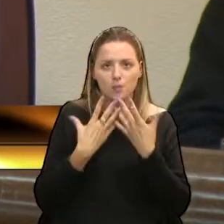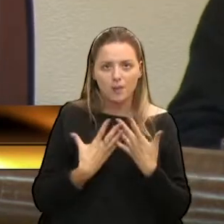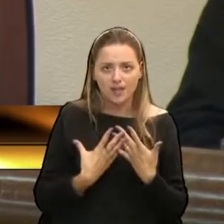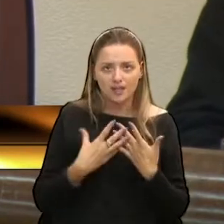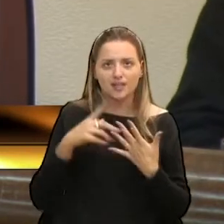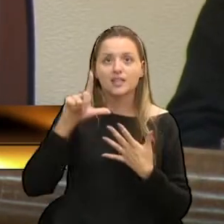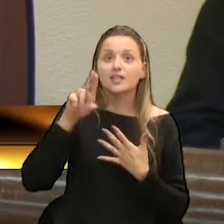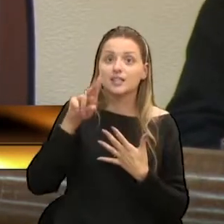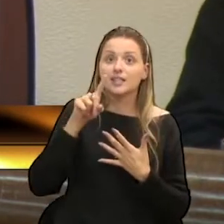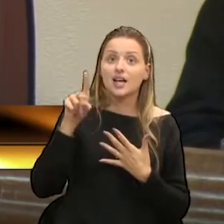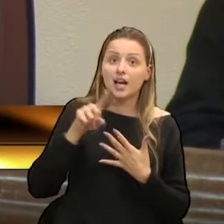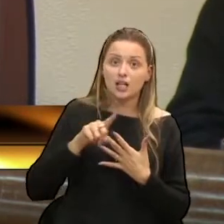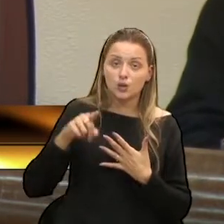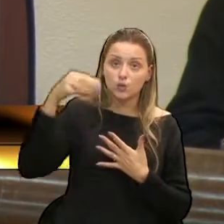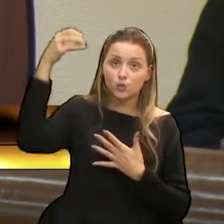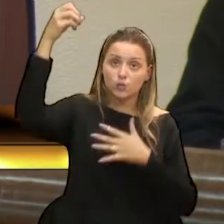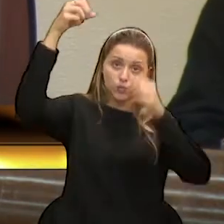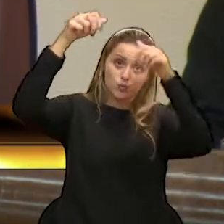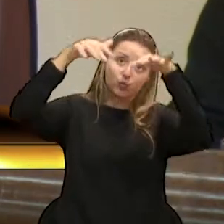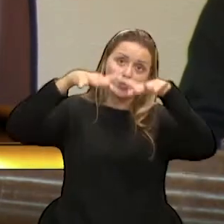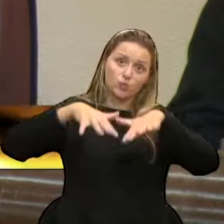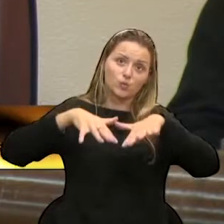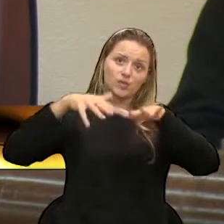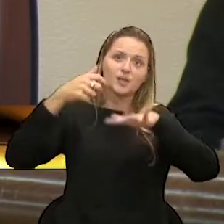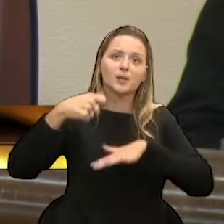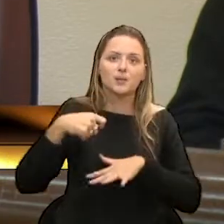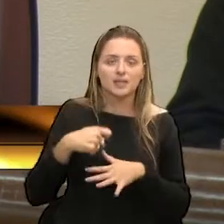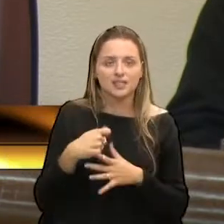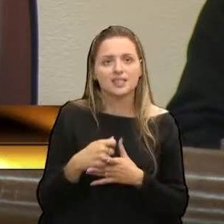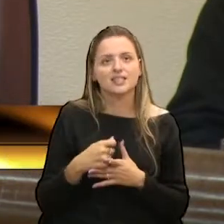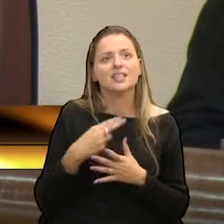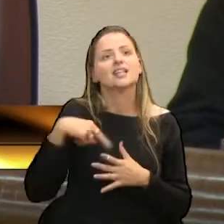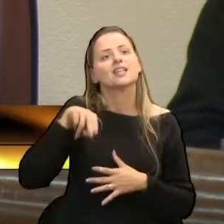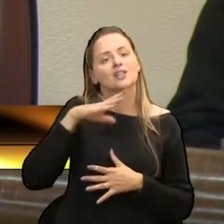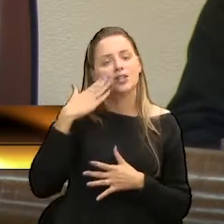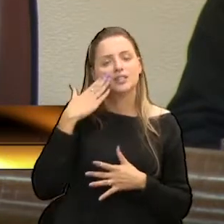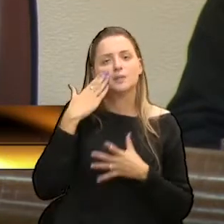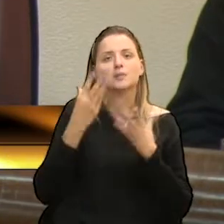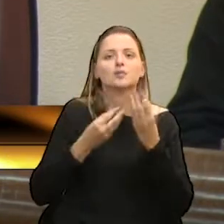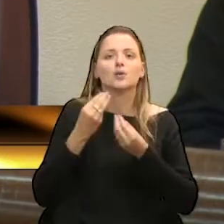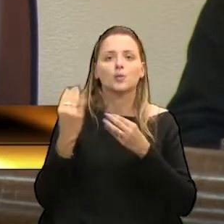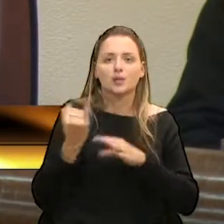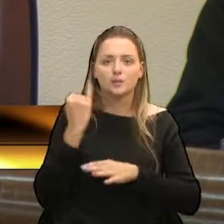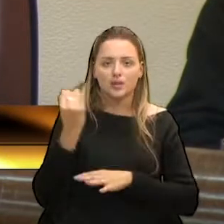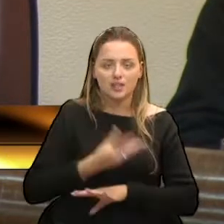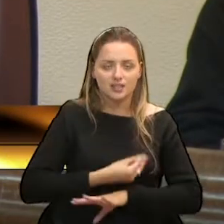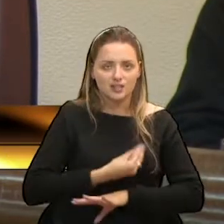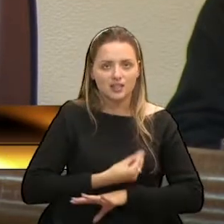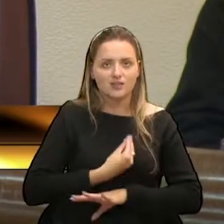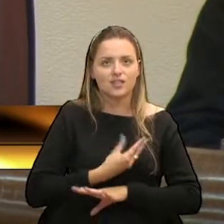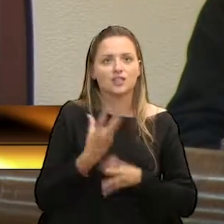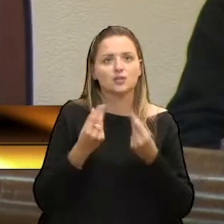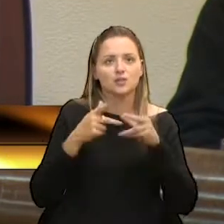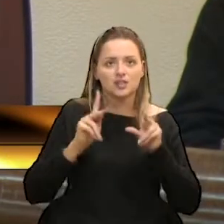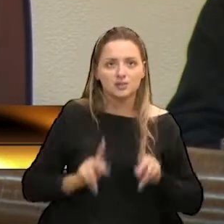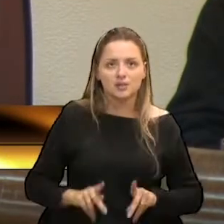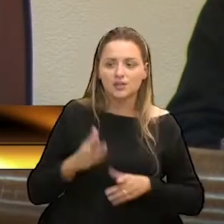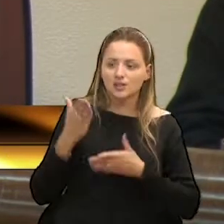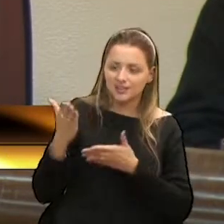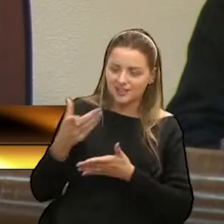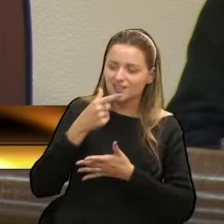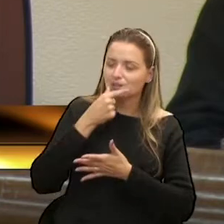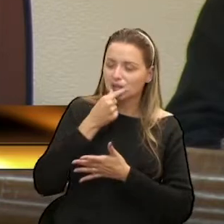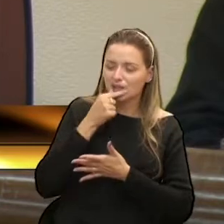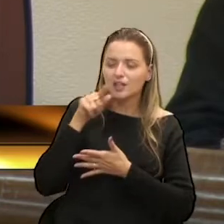leva para as pessoas que necessitam desse auxílio. E a gente sabe o quanto isso é importante na vida de muitas pessoas. Então, vereador Rodrigo, o senhor foi